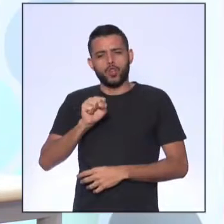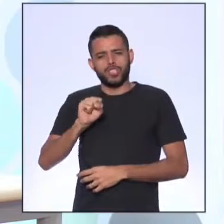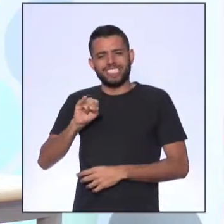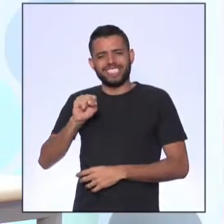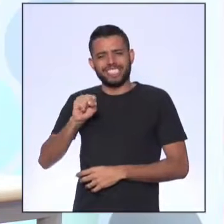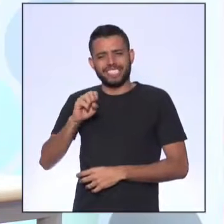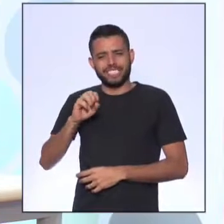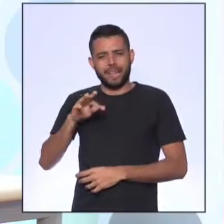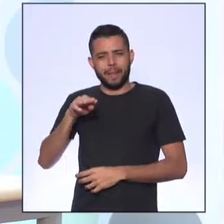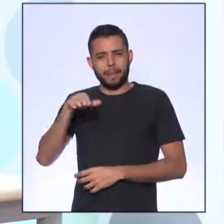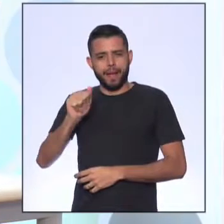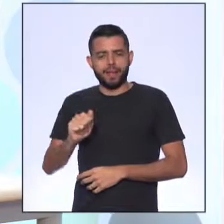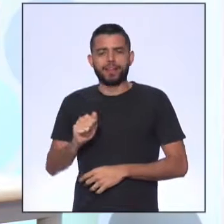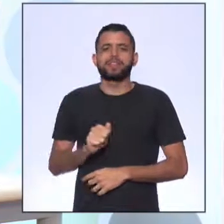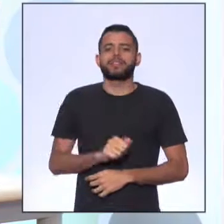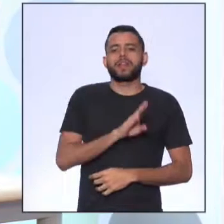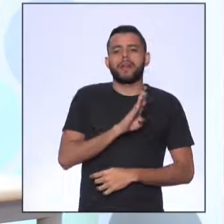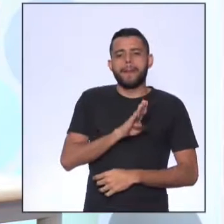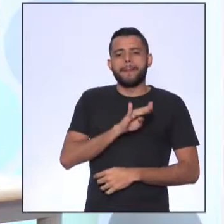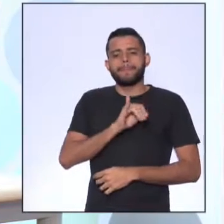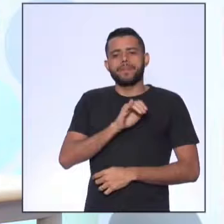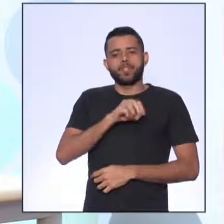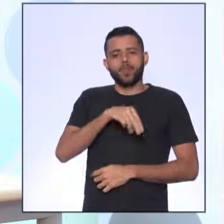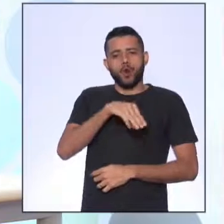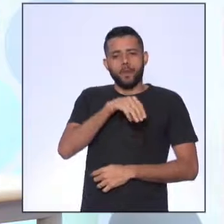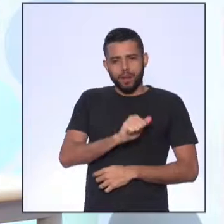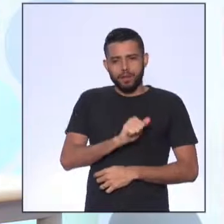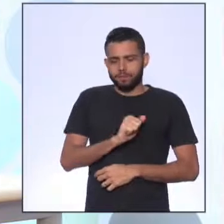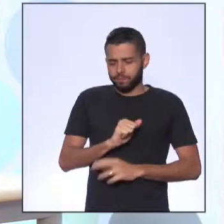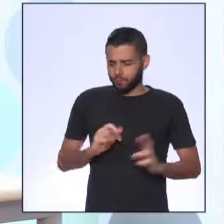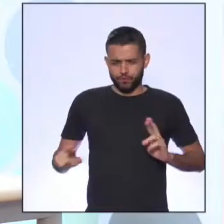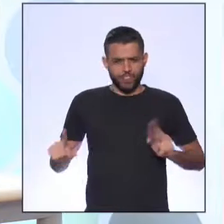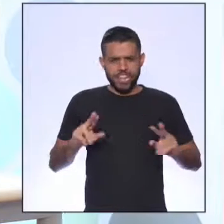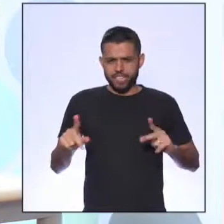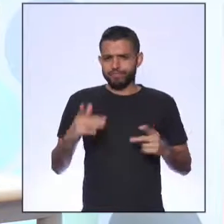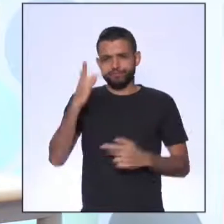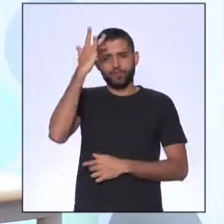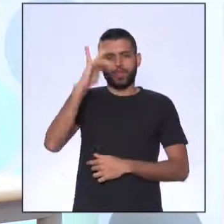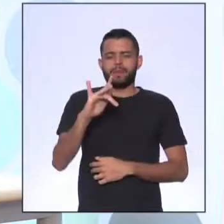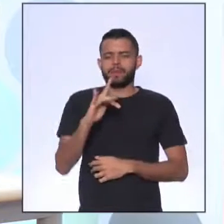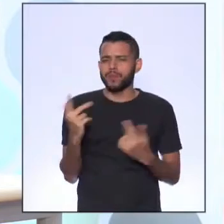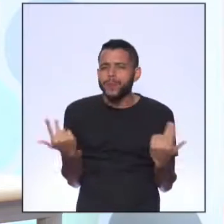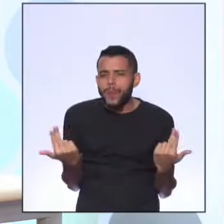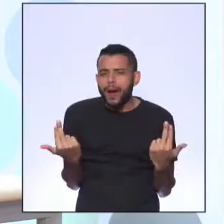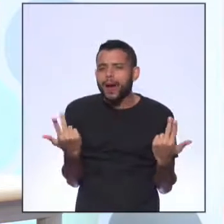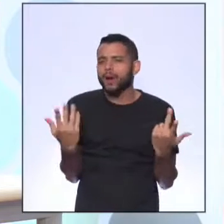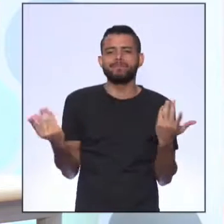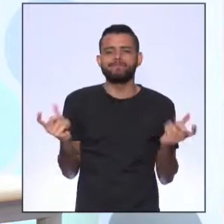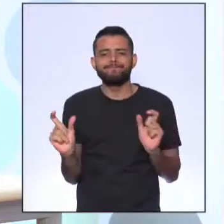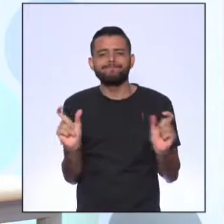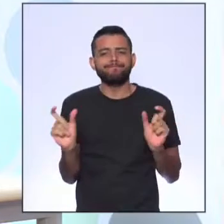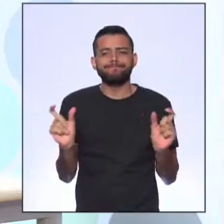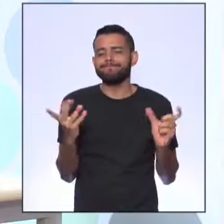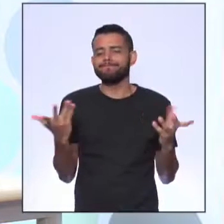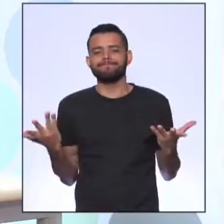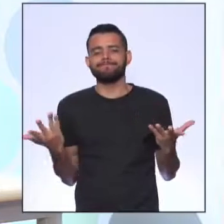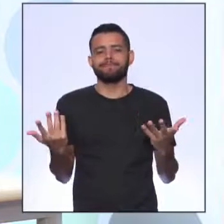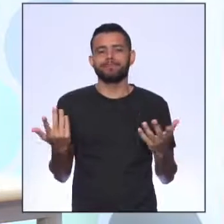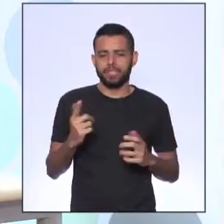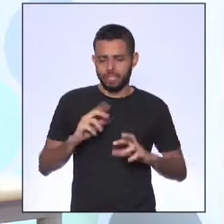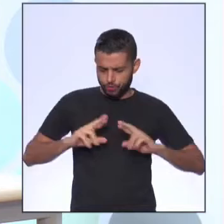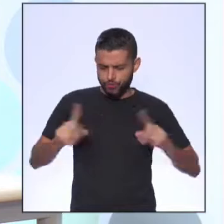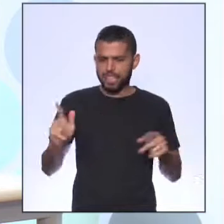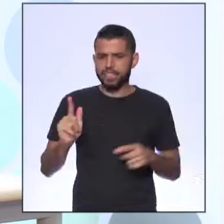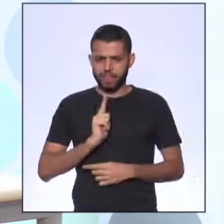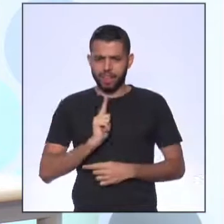As pessoas, às vezes, não sabem diferenciar um ecossistema de um bioma. Né? Será que são iguais esses dois termos? Será que há diferença entre